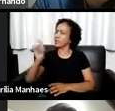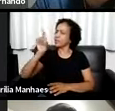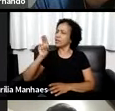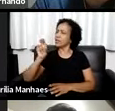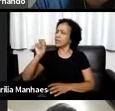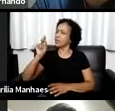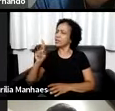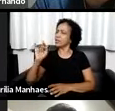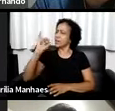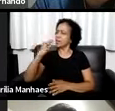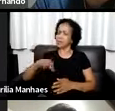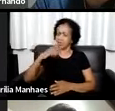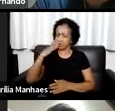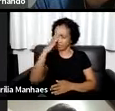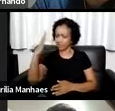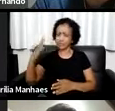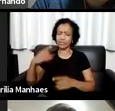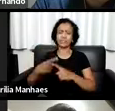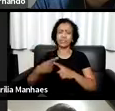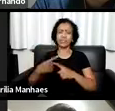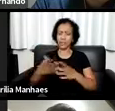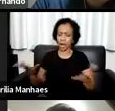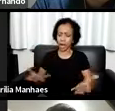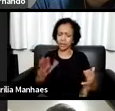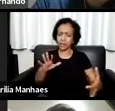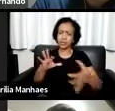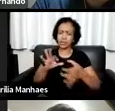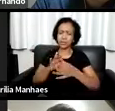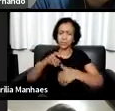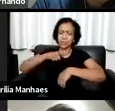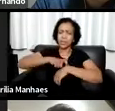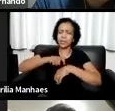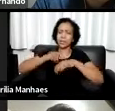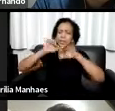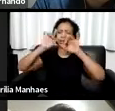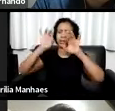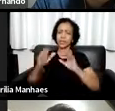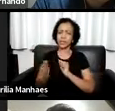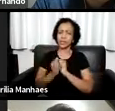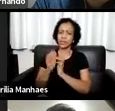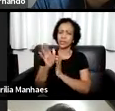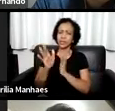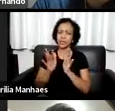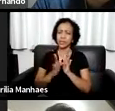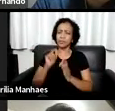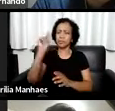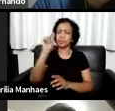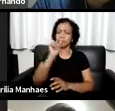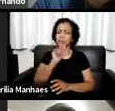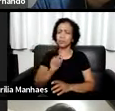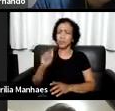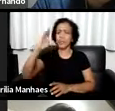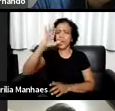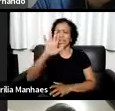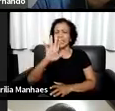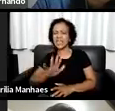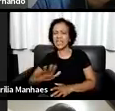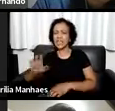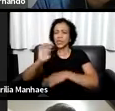agradecemos por podermos estar juntos nesta hora. Pessoas de todo o Brasil, juntos